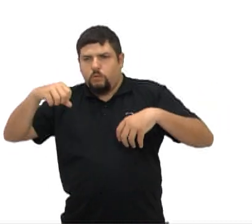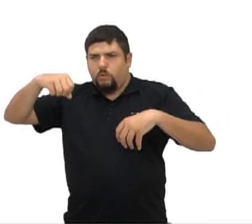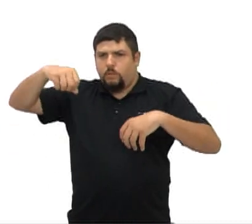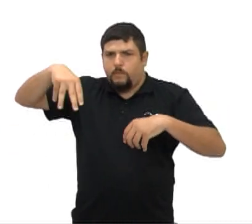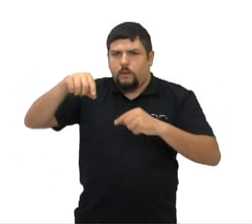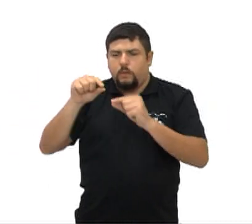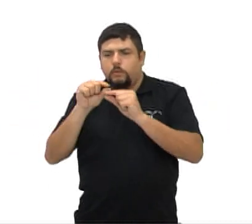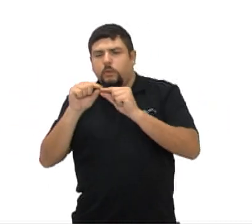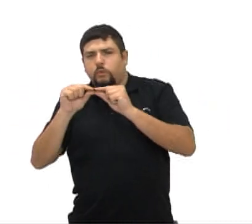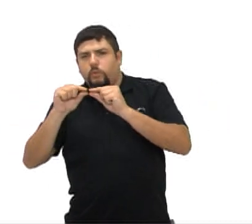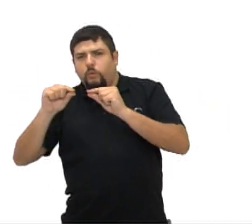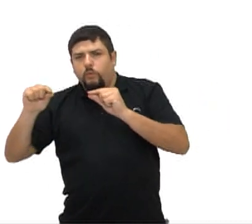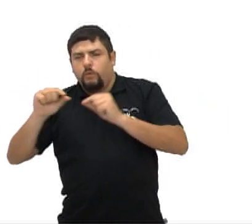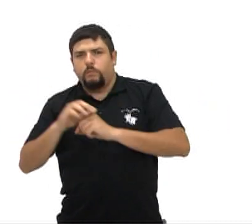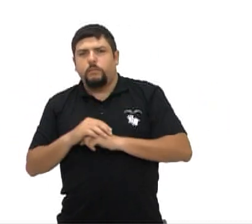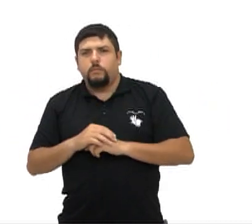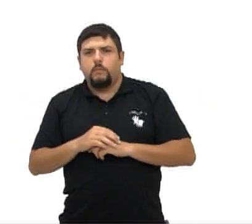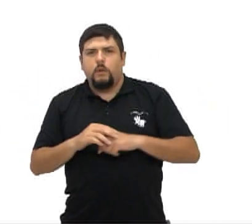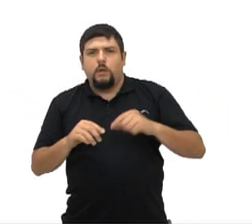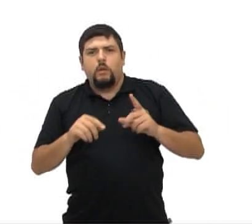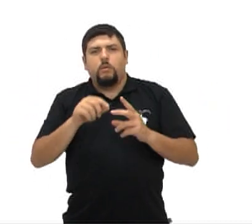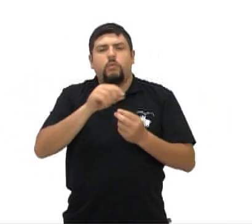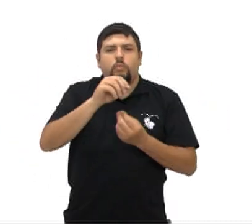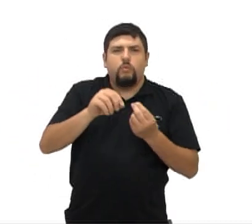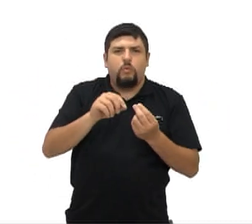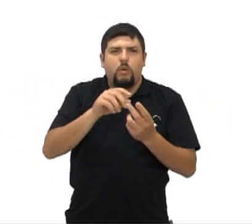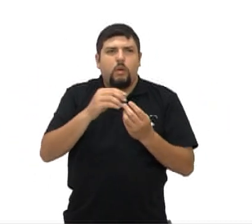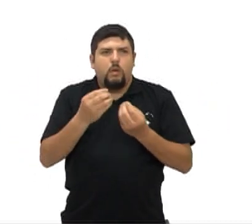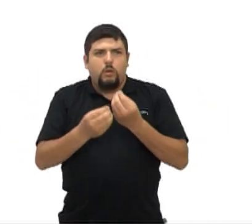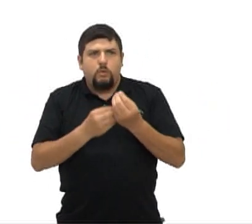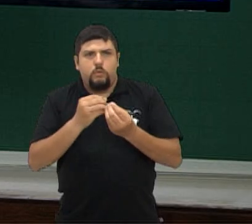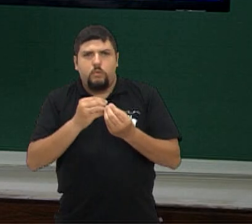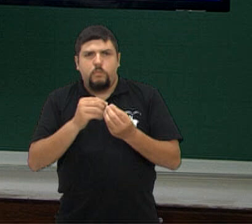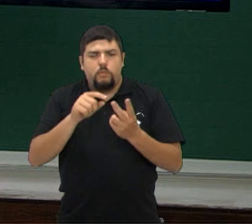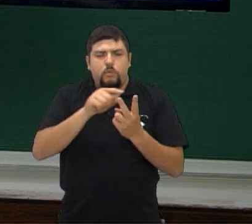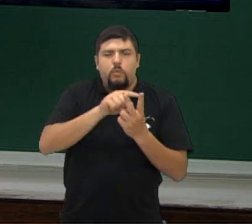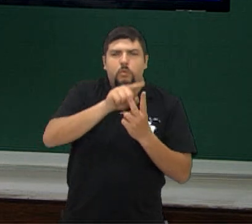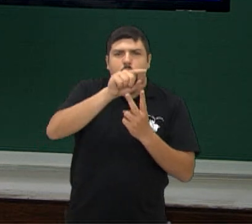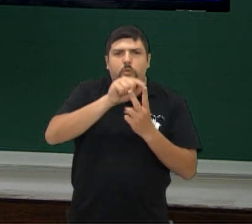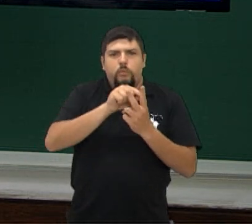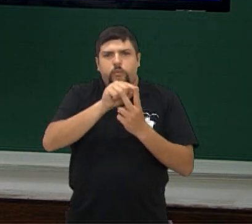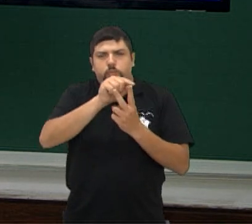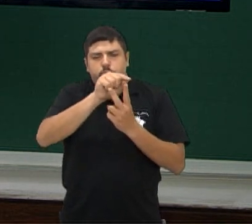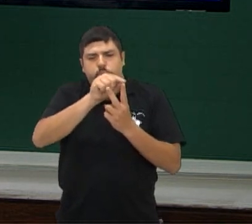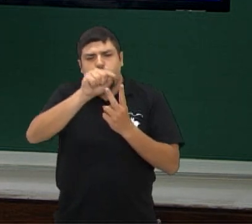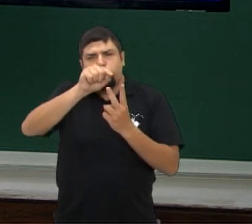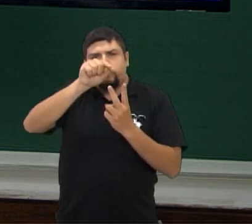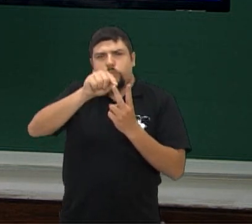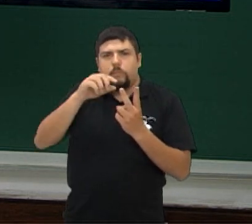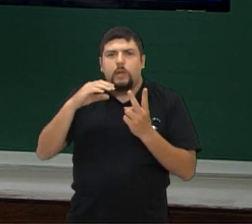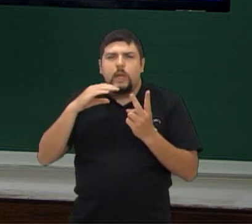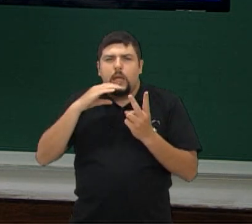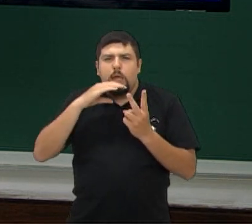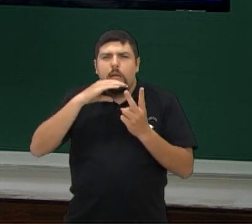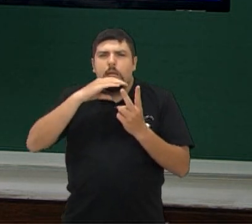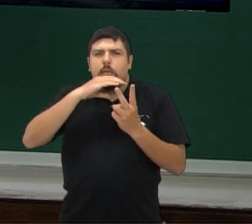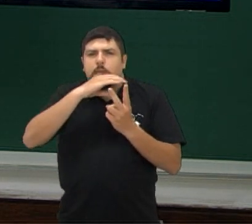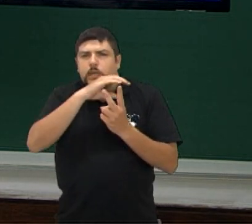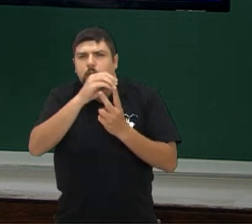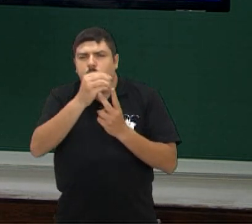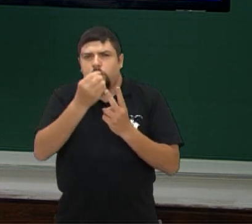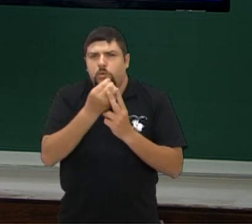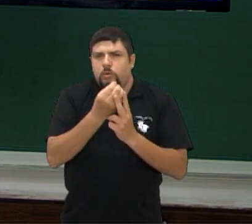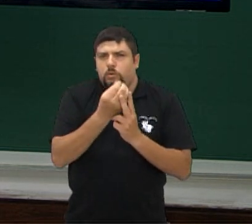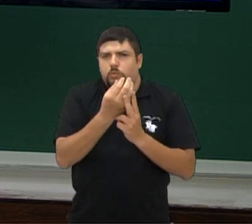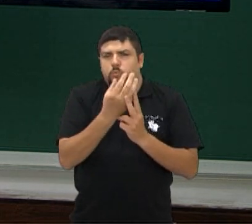lâmpada comum, o filamento da lâmpada é um fiozinho de tungstênio sólido, que se aquece, esse tungstênio